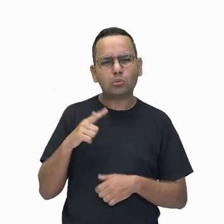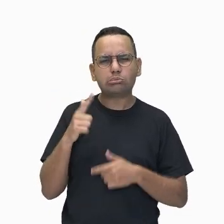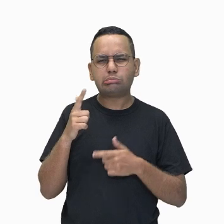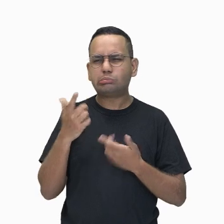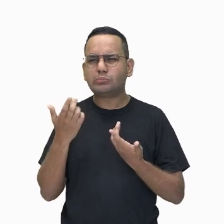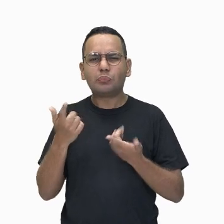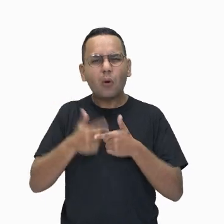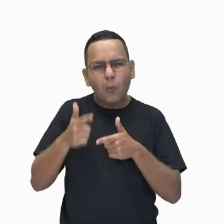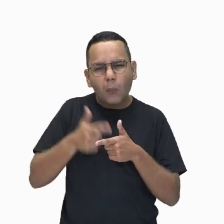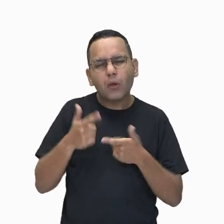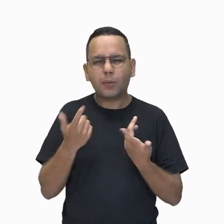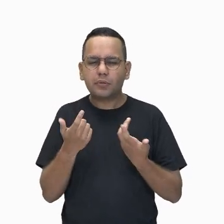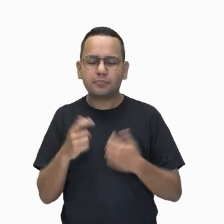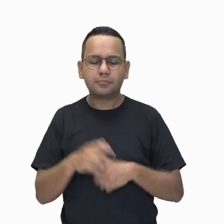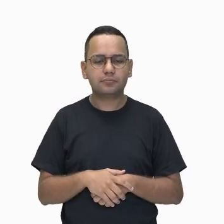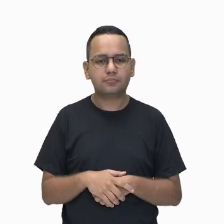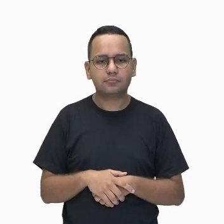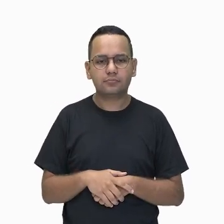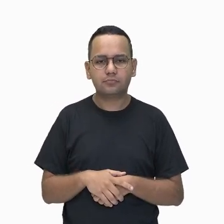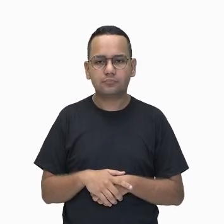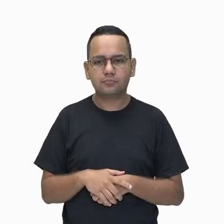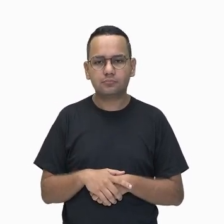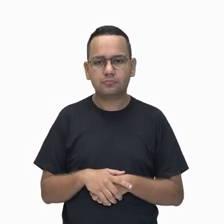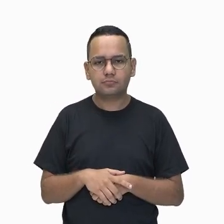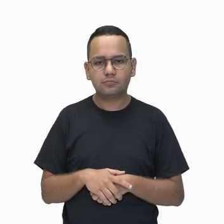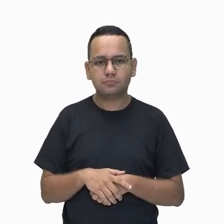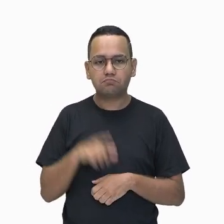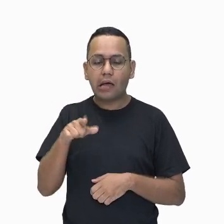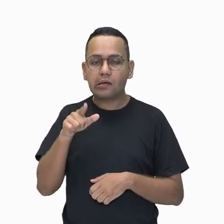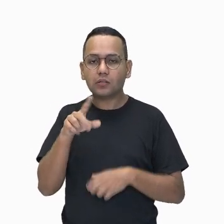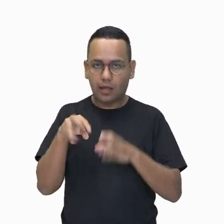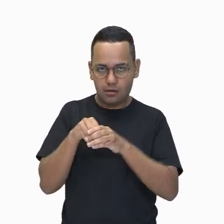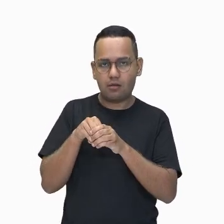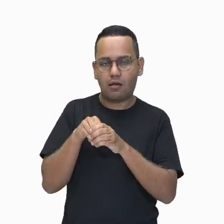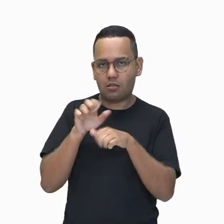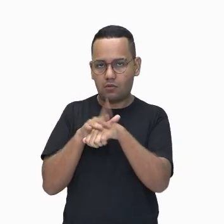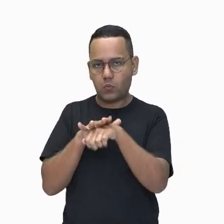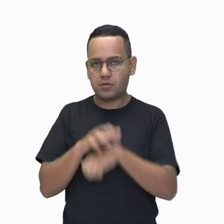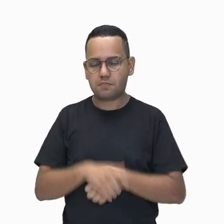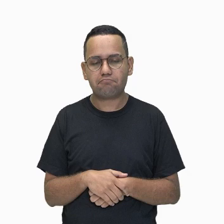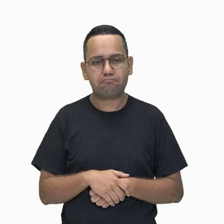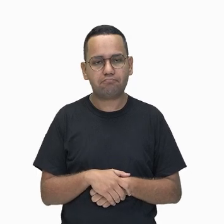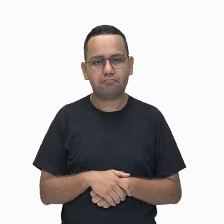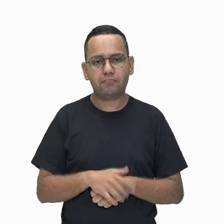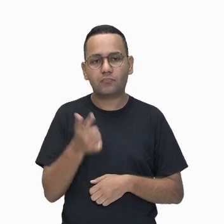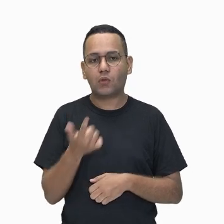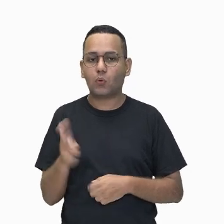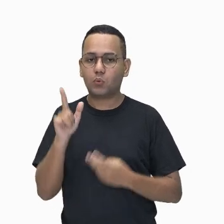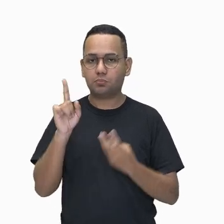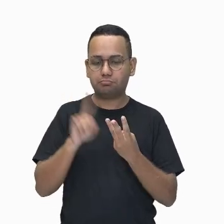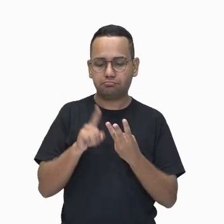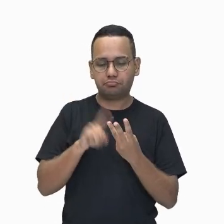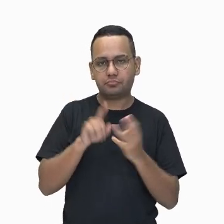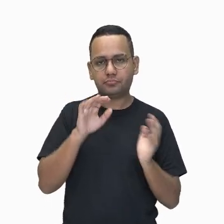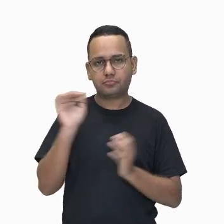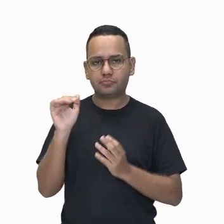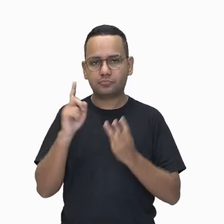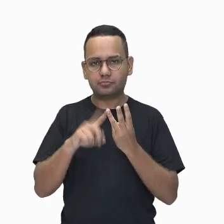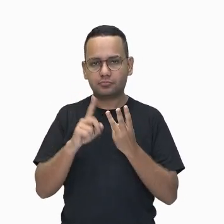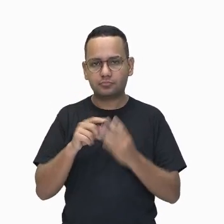postura, enfim, tudo que está agregado a essa patologia. Nós falamos também da